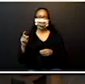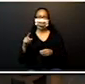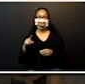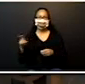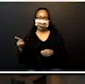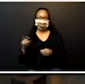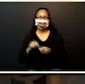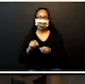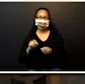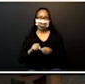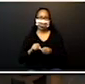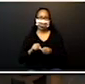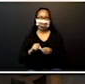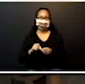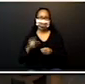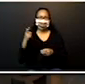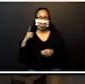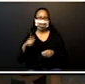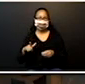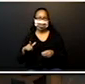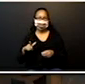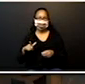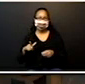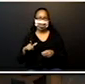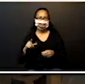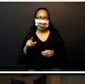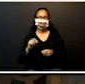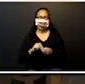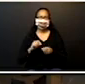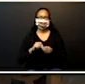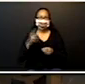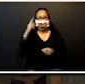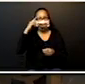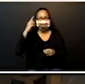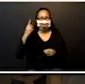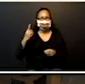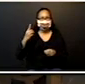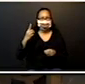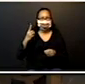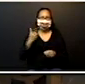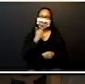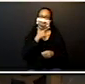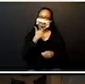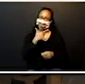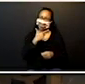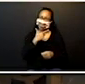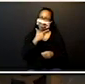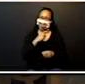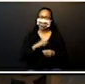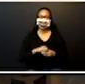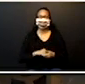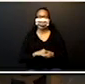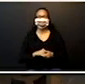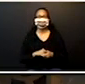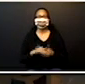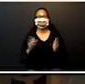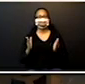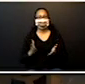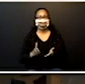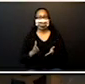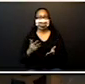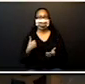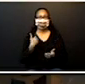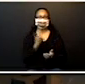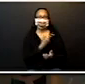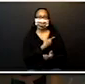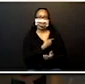interessante? Conseguiram fazer uns peguinhas com a família? Vocês deram algumas risadas, eu espero. Agora, nós vamos mudar